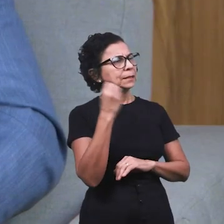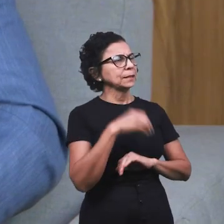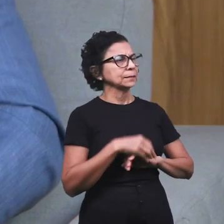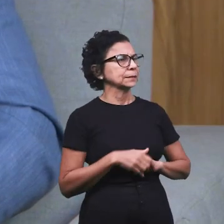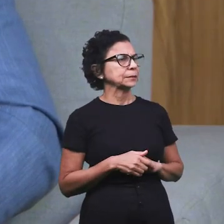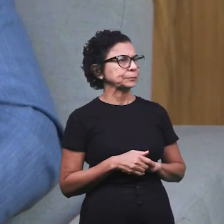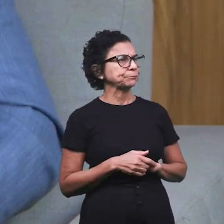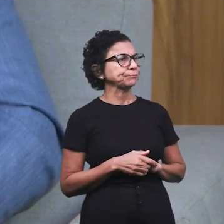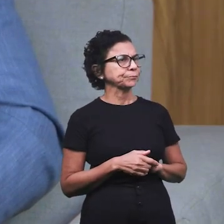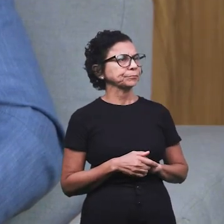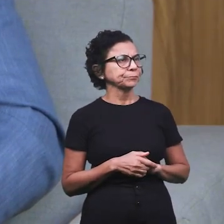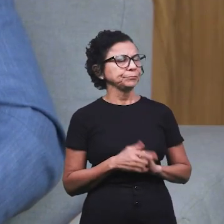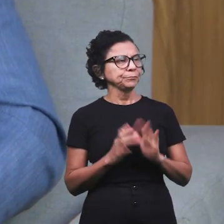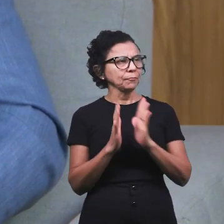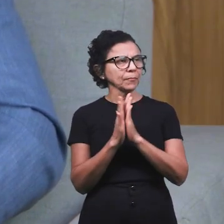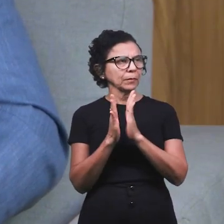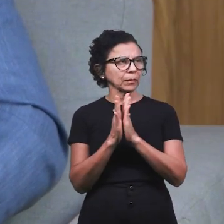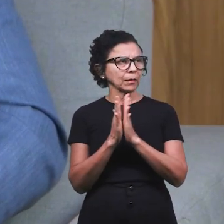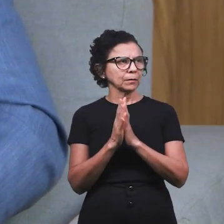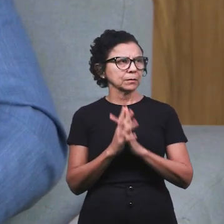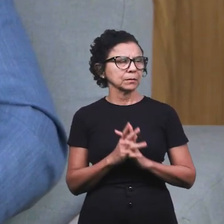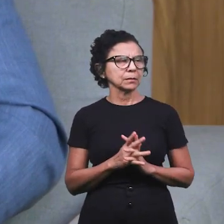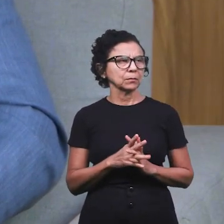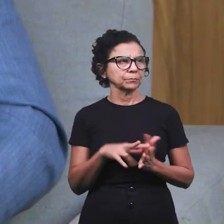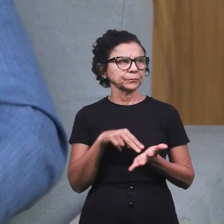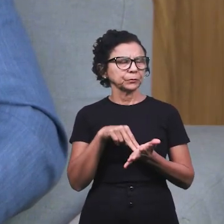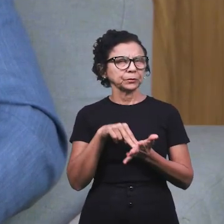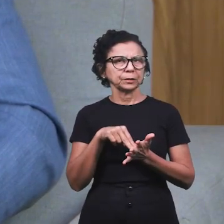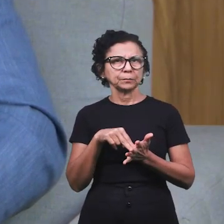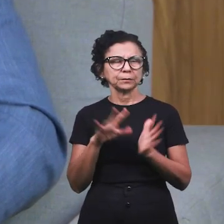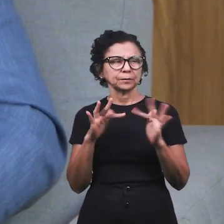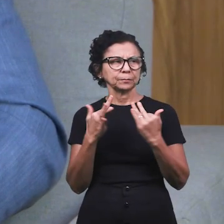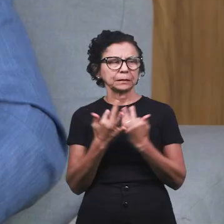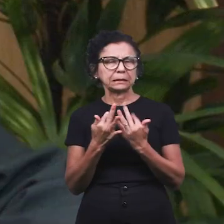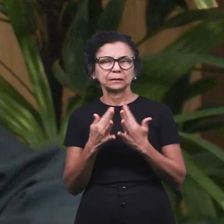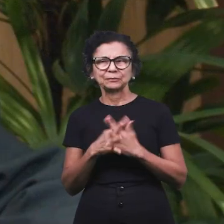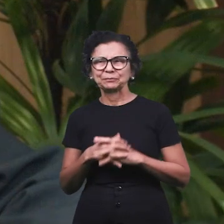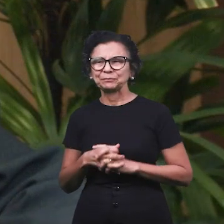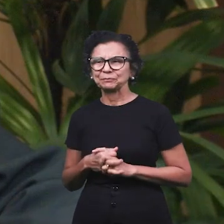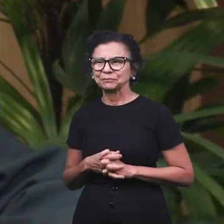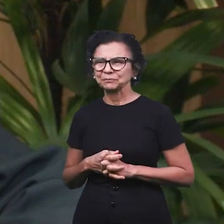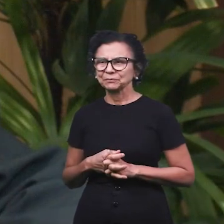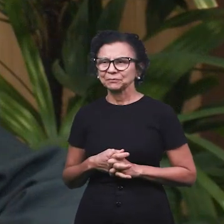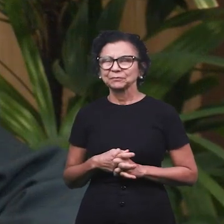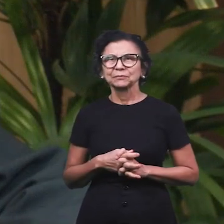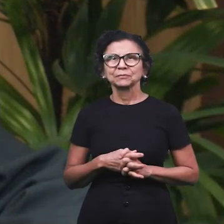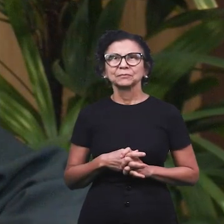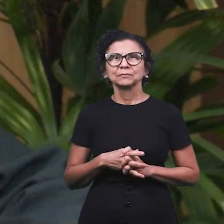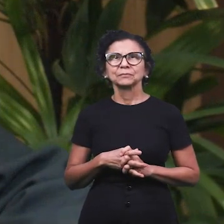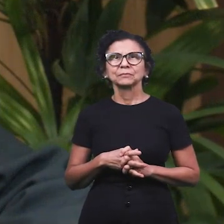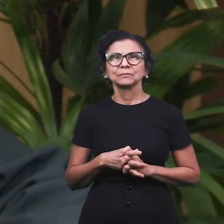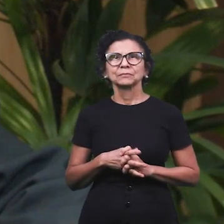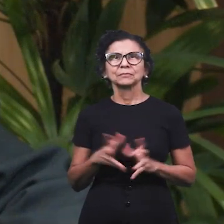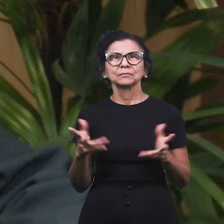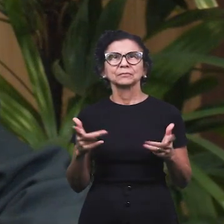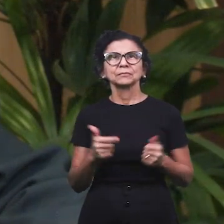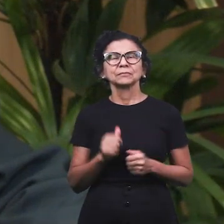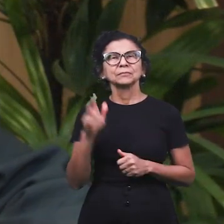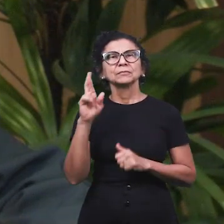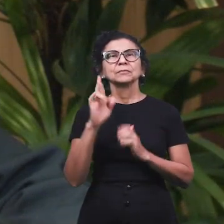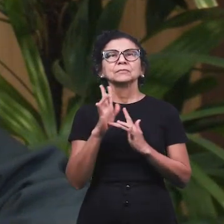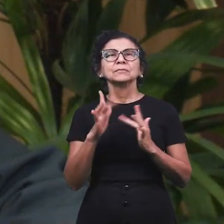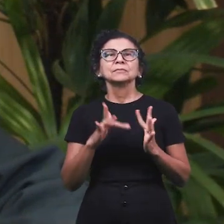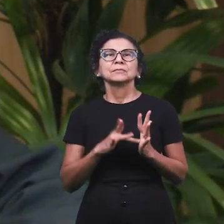ele enfatiza, dizendo que a oração é o que sustenta a casa dele. Que maravilha, a paz do seu irmão Roberto.